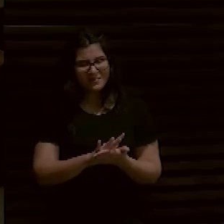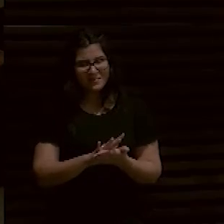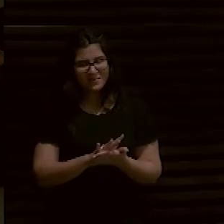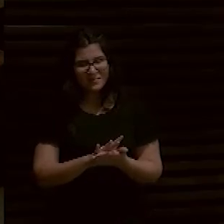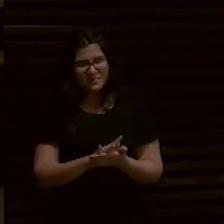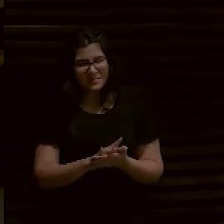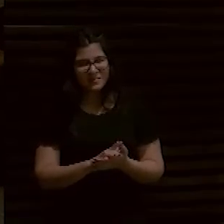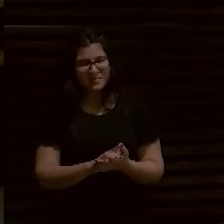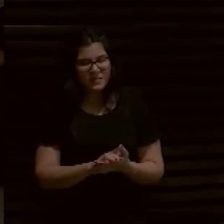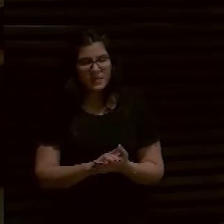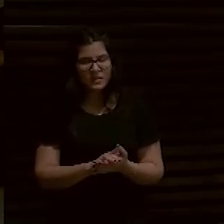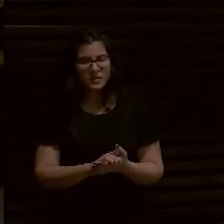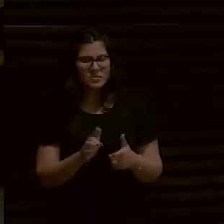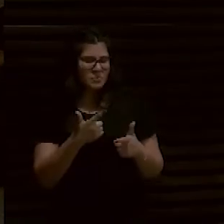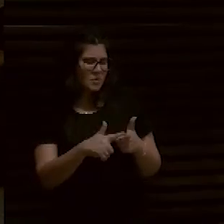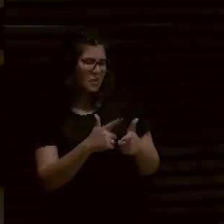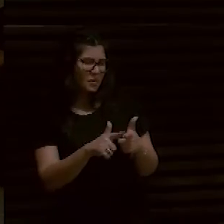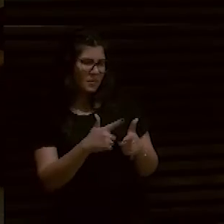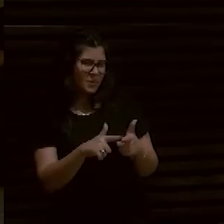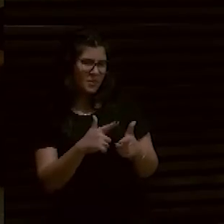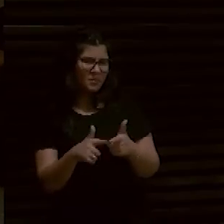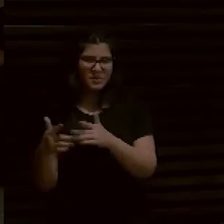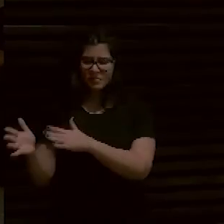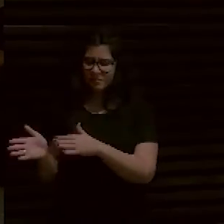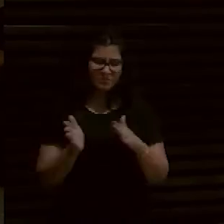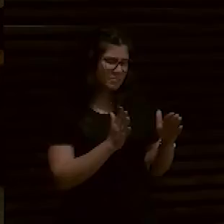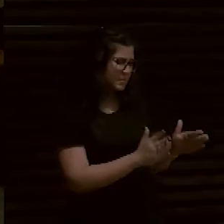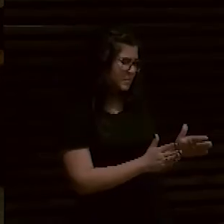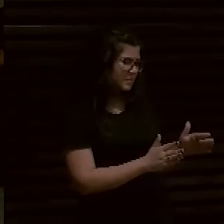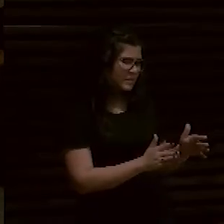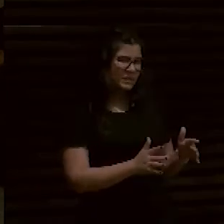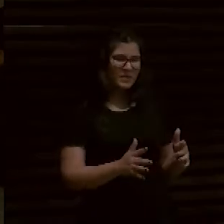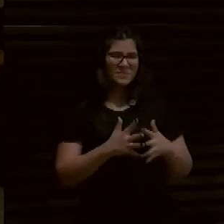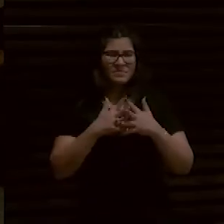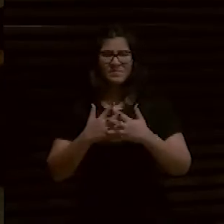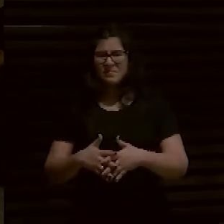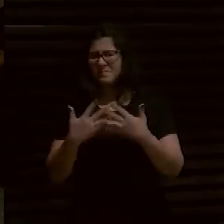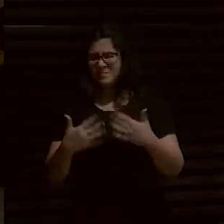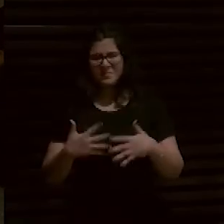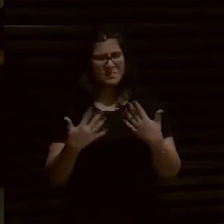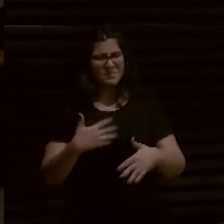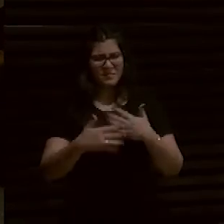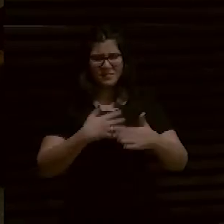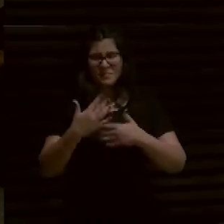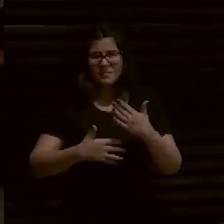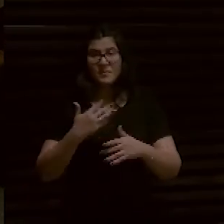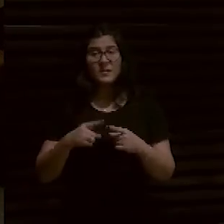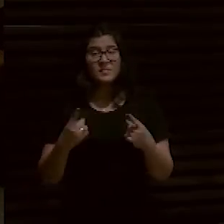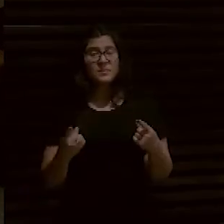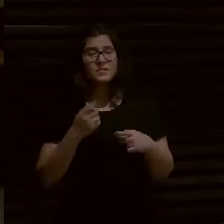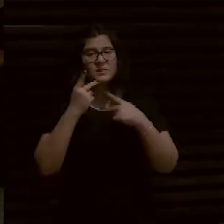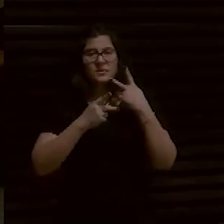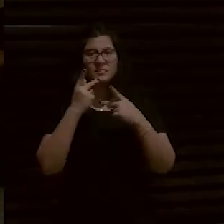As circunstâncias ao seu lado estão caóticas. Mas o que diz a palavra